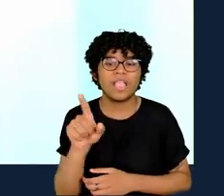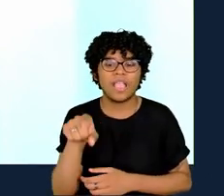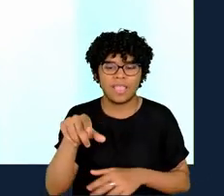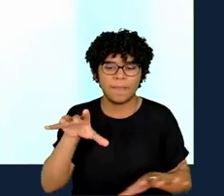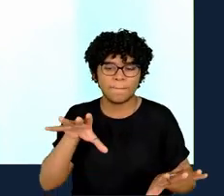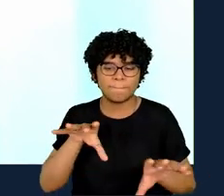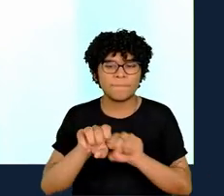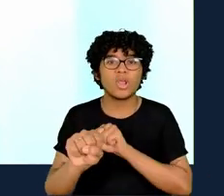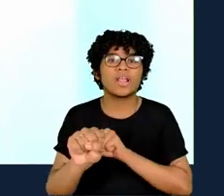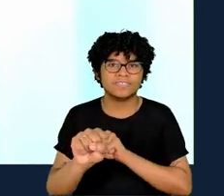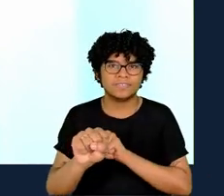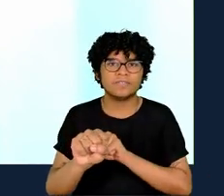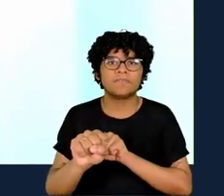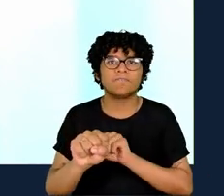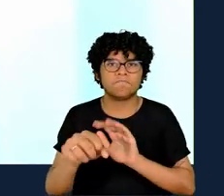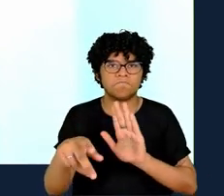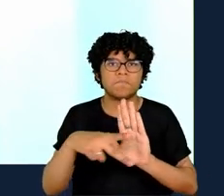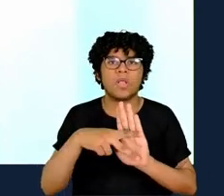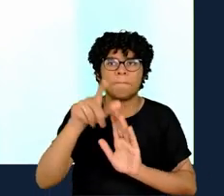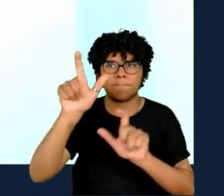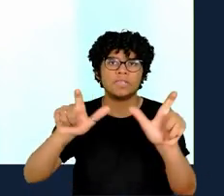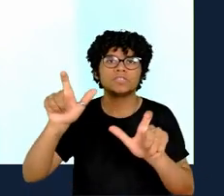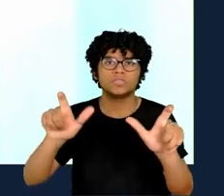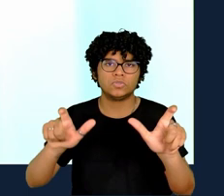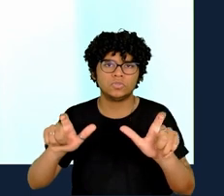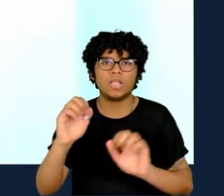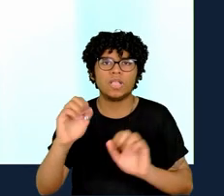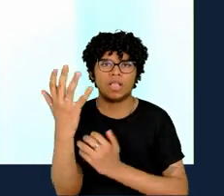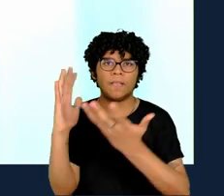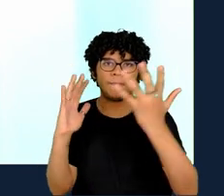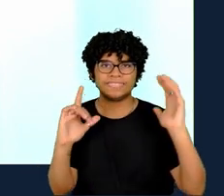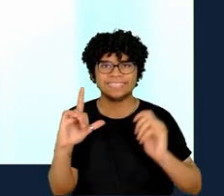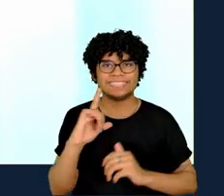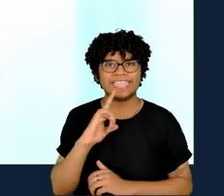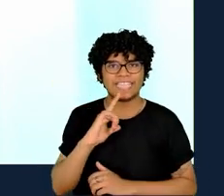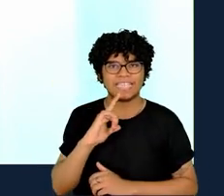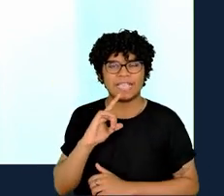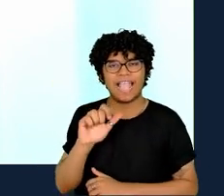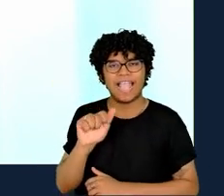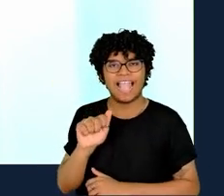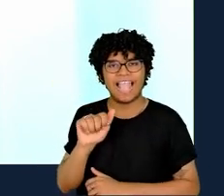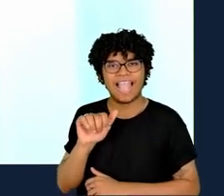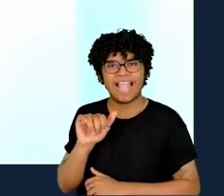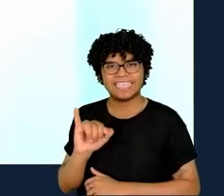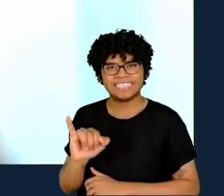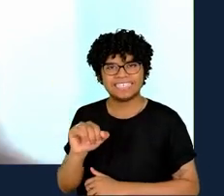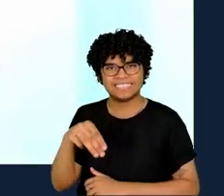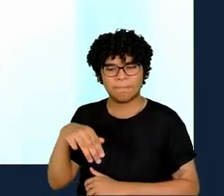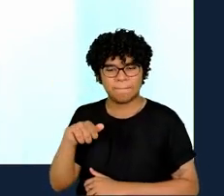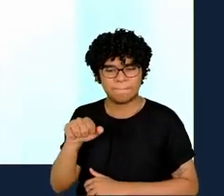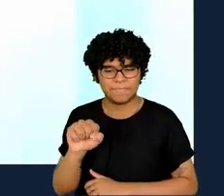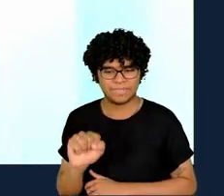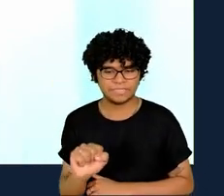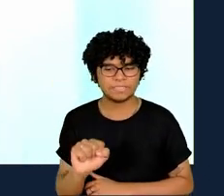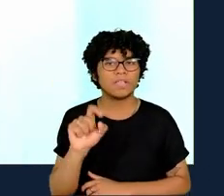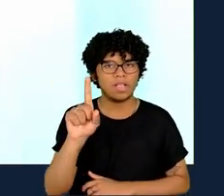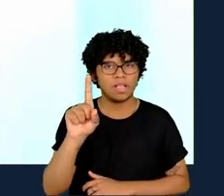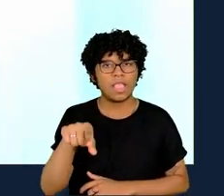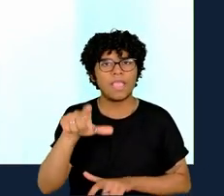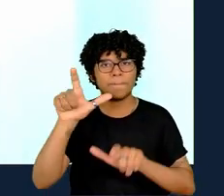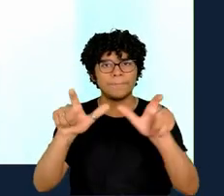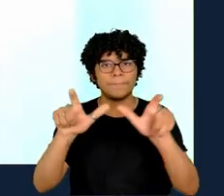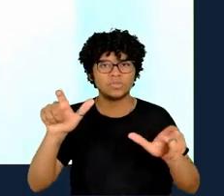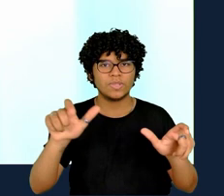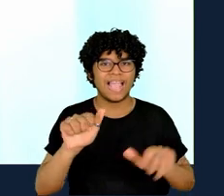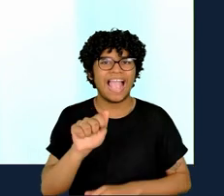agentes ambientais, né? Que no Rio Negro tem o AIMAs, né, que são agentes ambientais que fazem o levantamento de